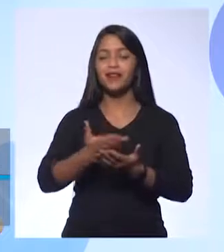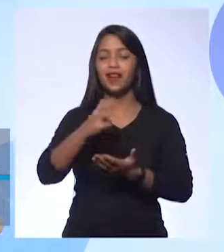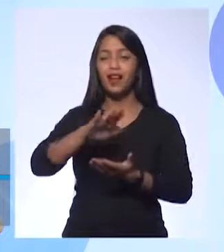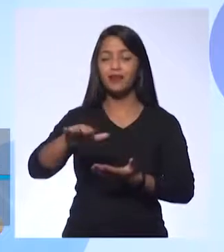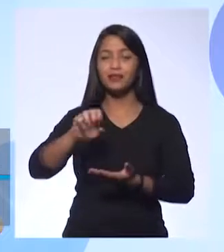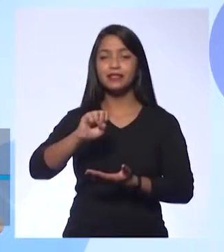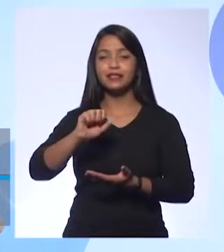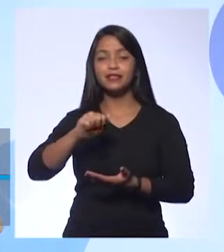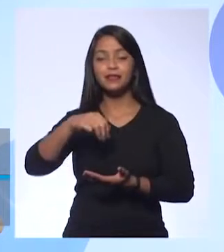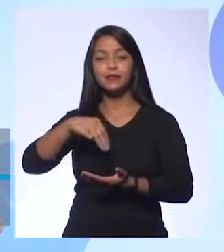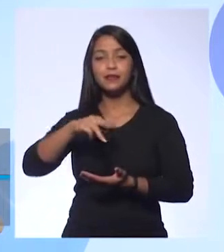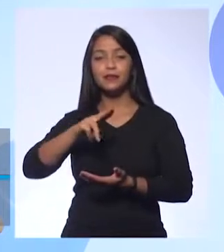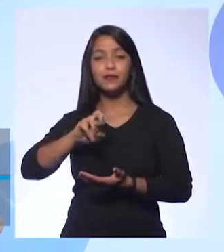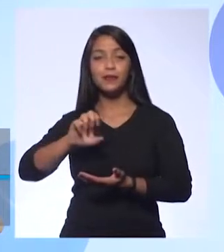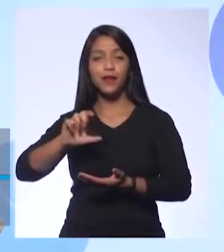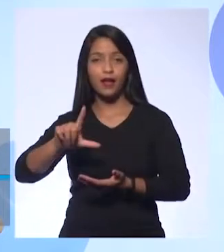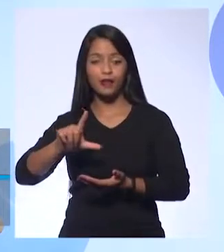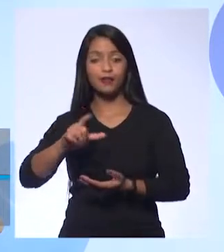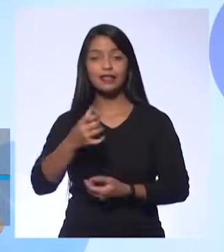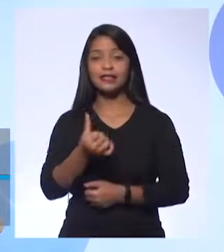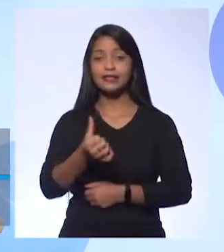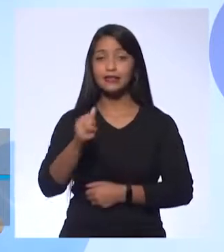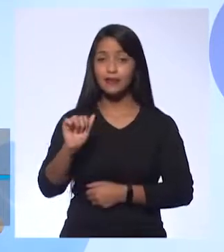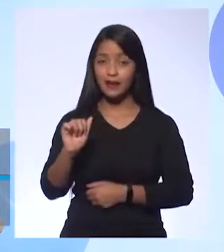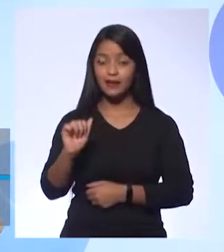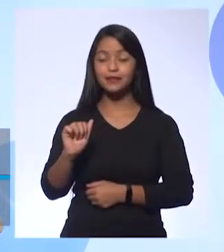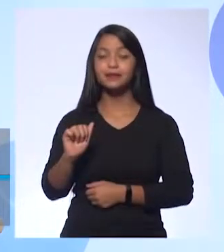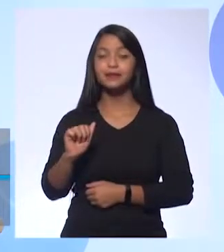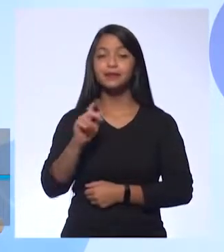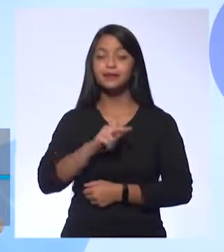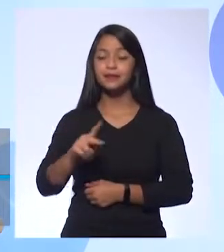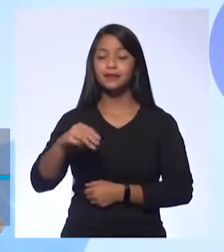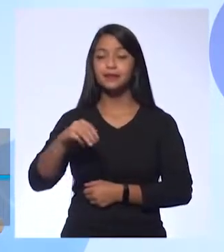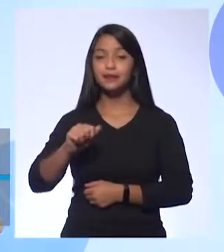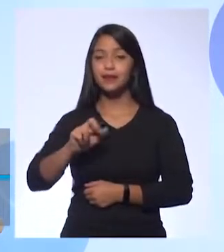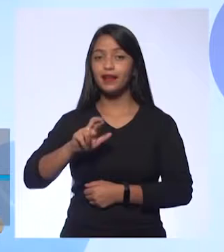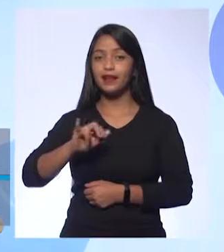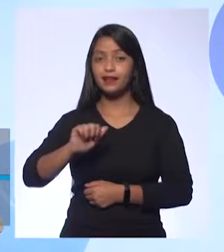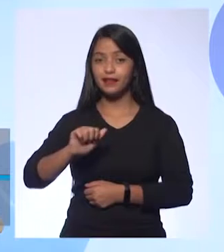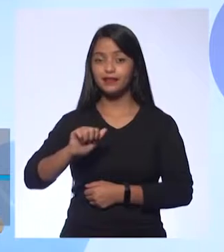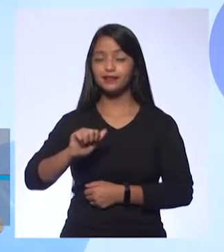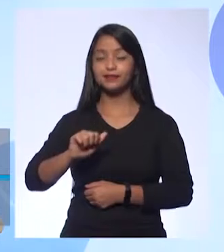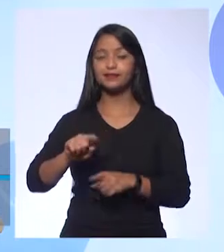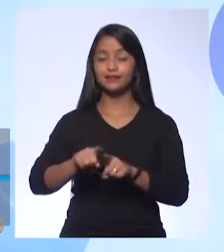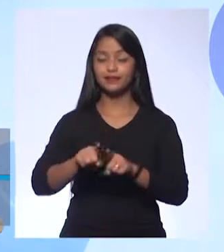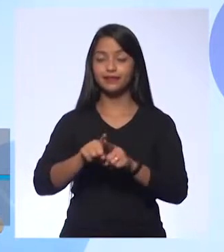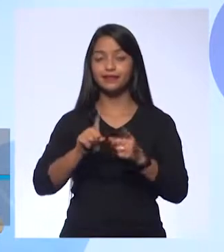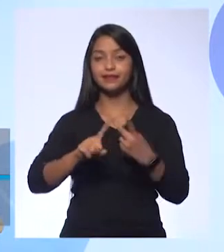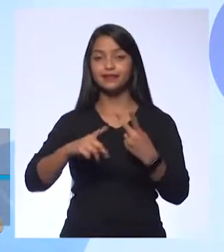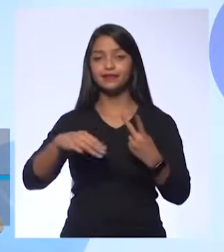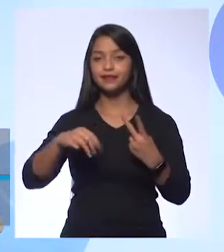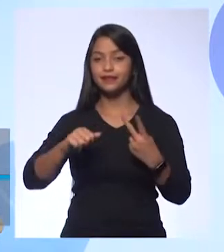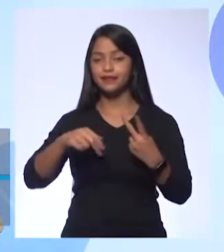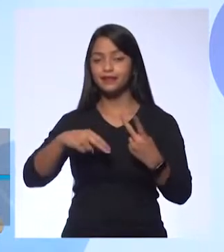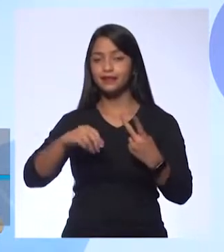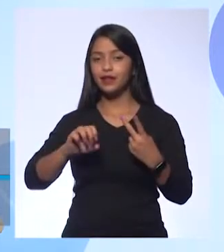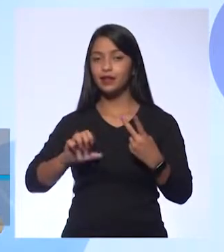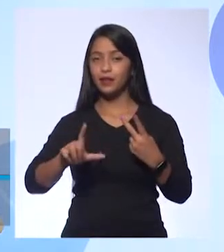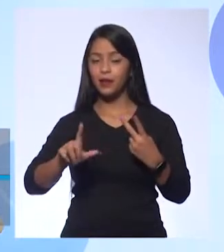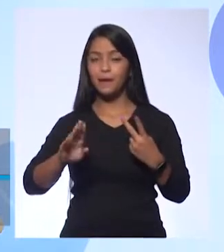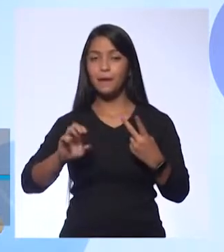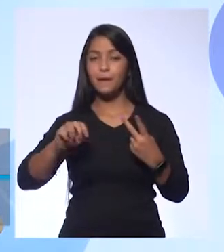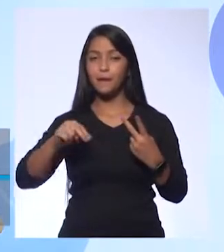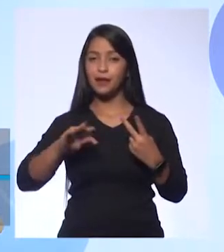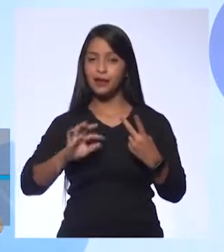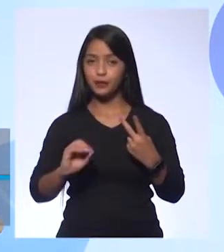A, que é aluno da professora Maria Elina, e Manuel Bento também. Muito bem.